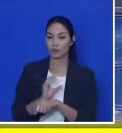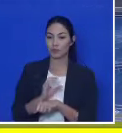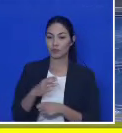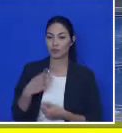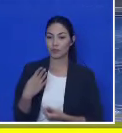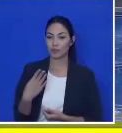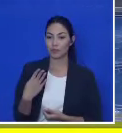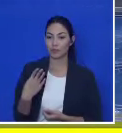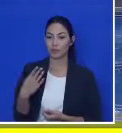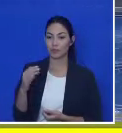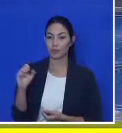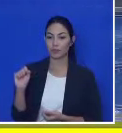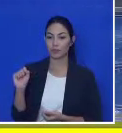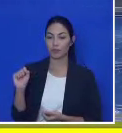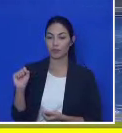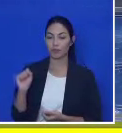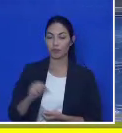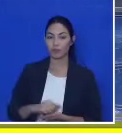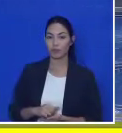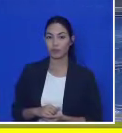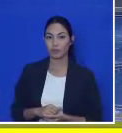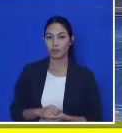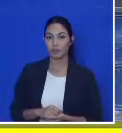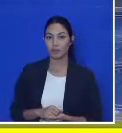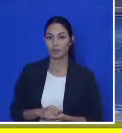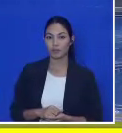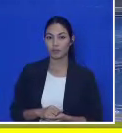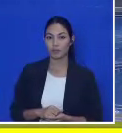número 48. Cinza,